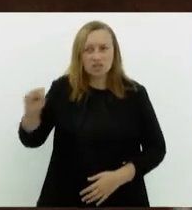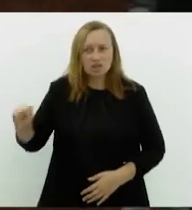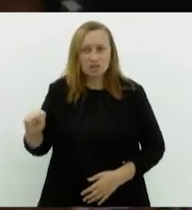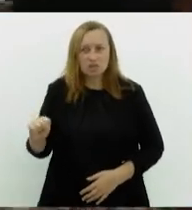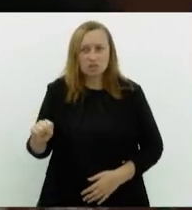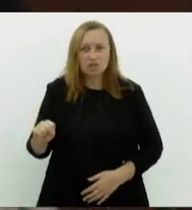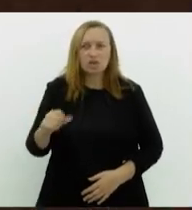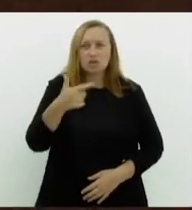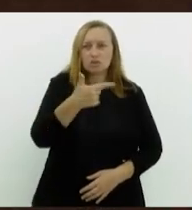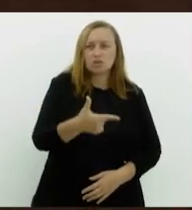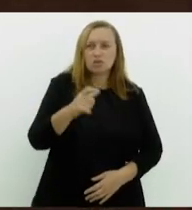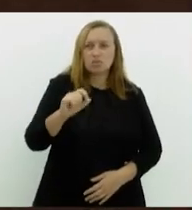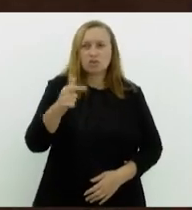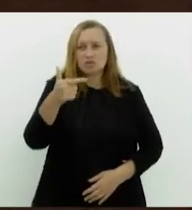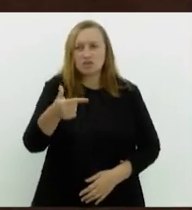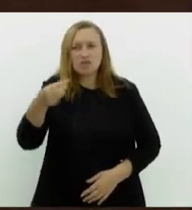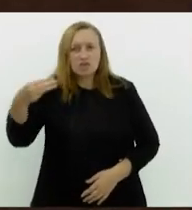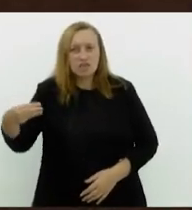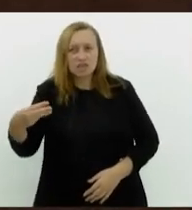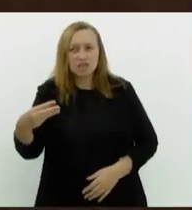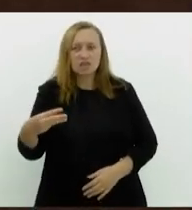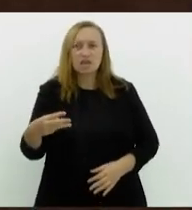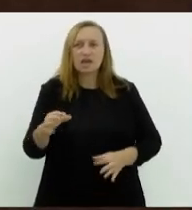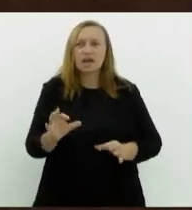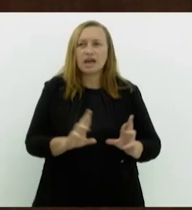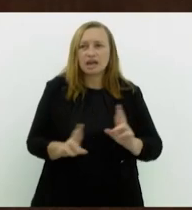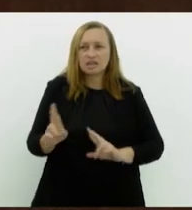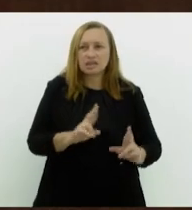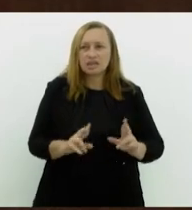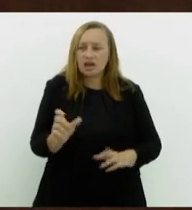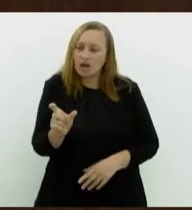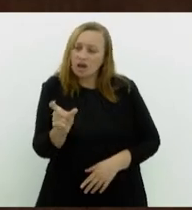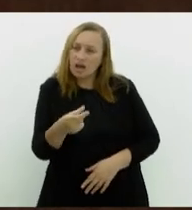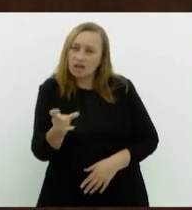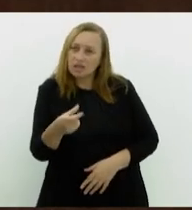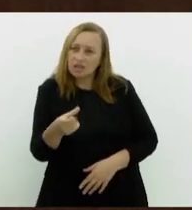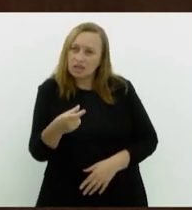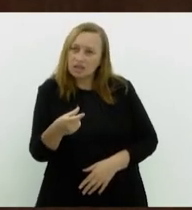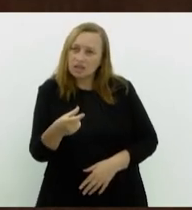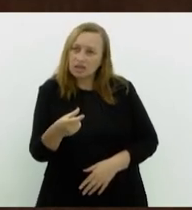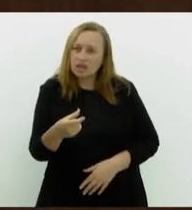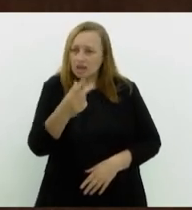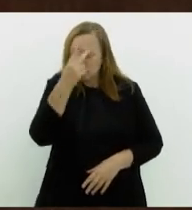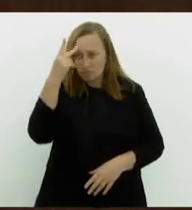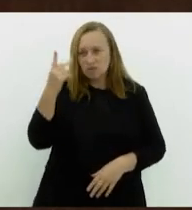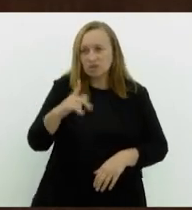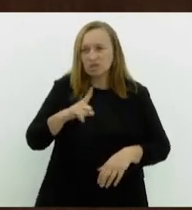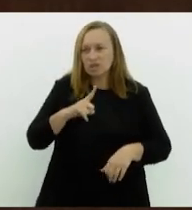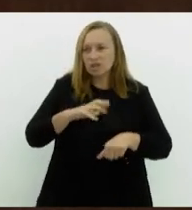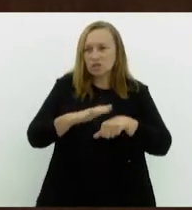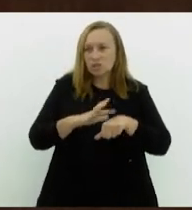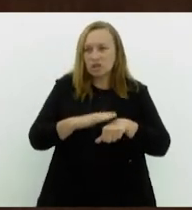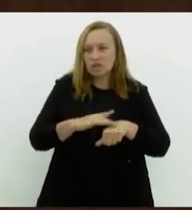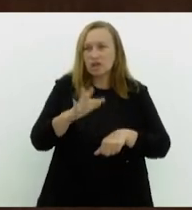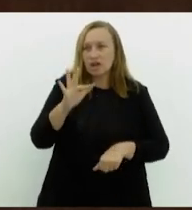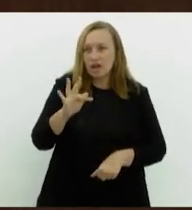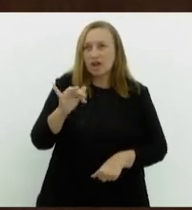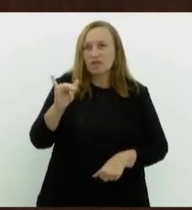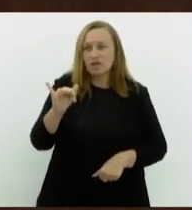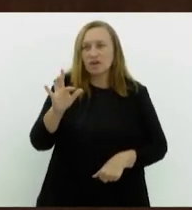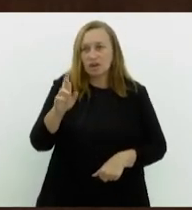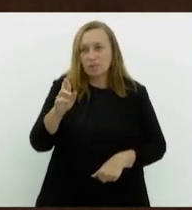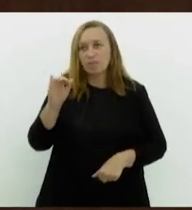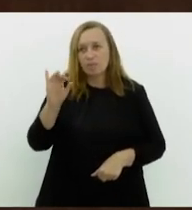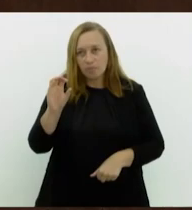de 2023, que é relacionado à carteirinha dos portadores de fibromialgia. Então, eu queria pedir coautoria